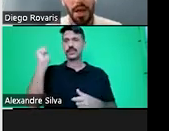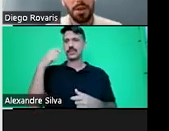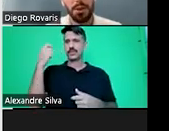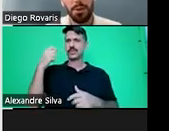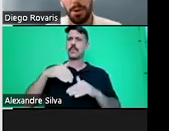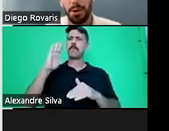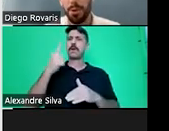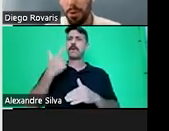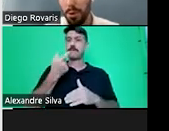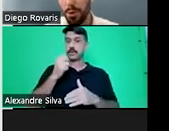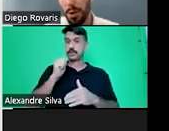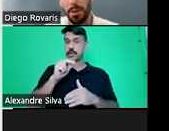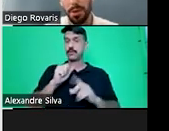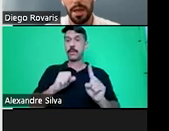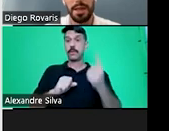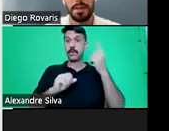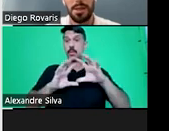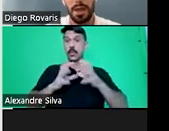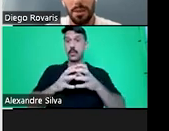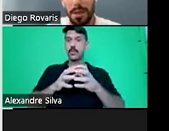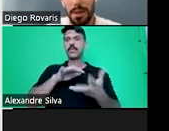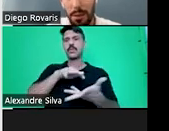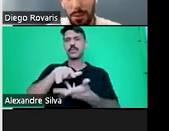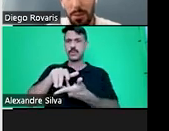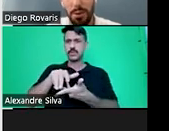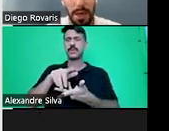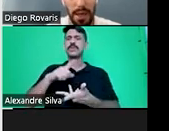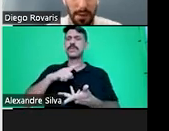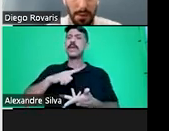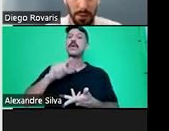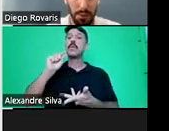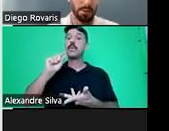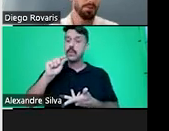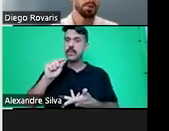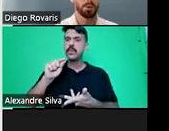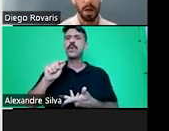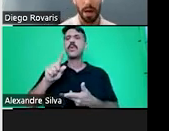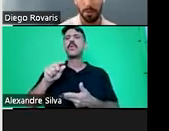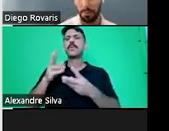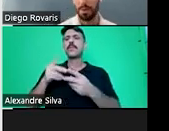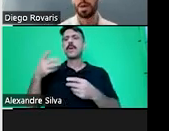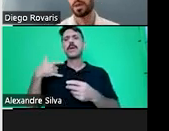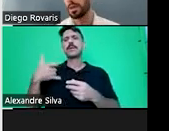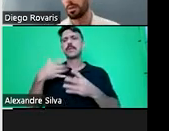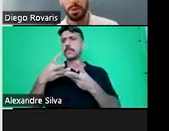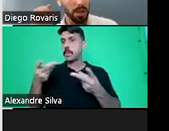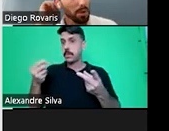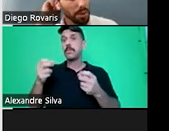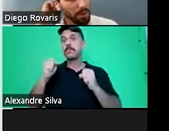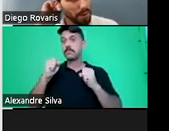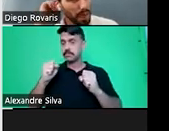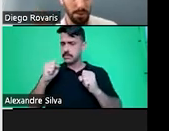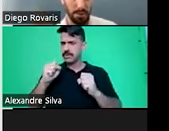anos, a gente foi o primeiro grupo do mundo a mostrar que existe remissão do TDAH na vida adulta. É um fenômeno raro, acontece em